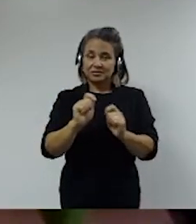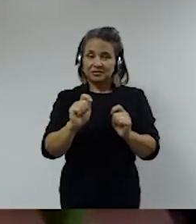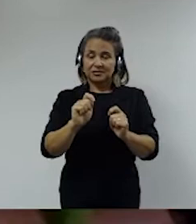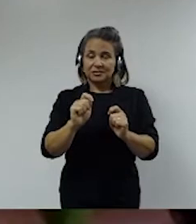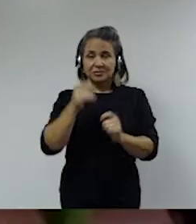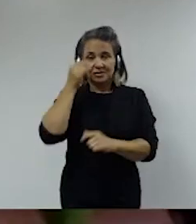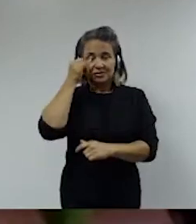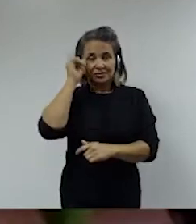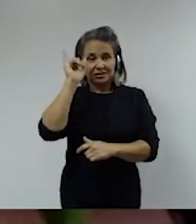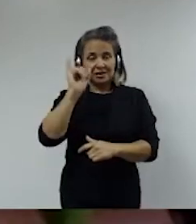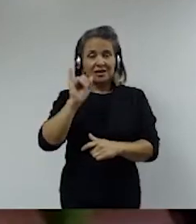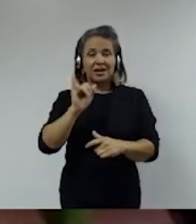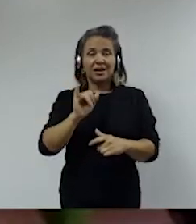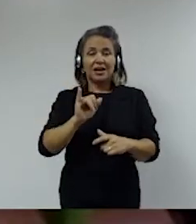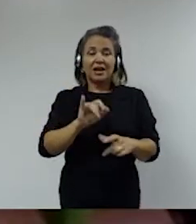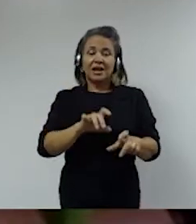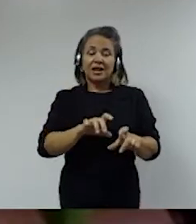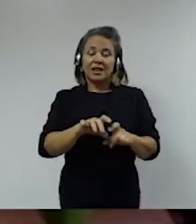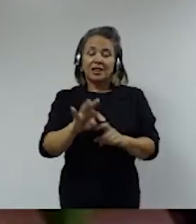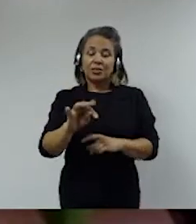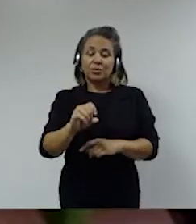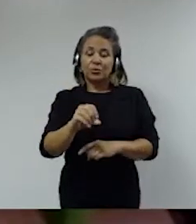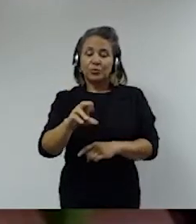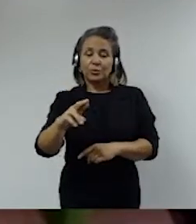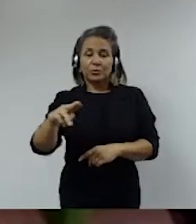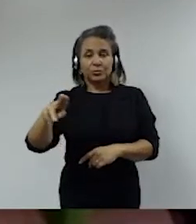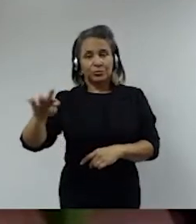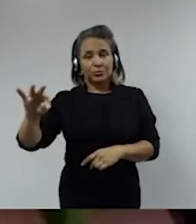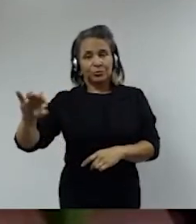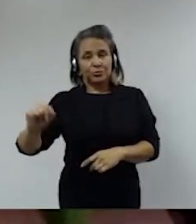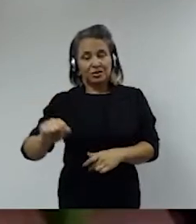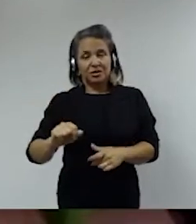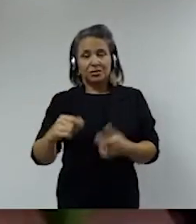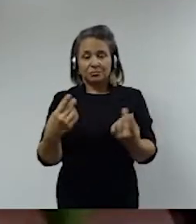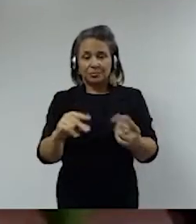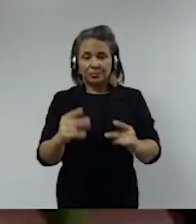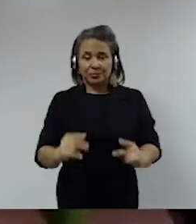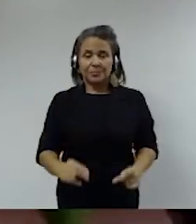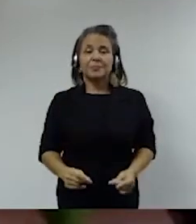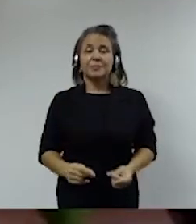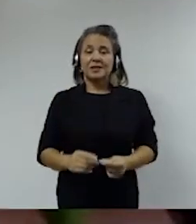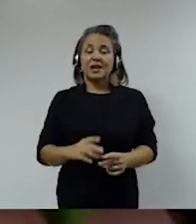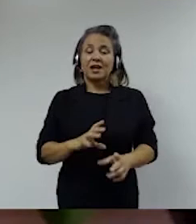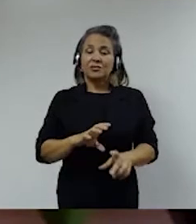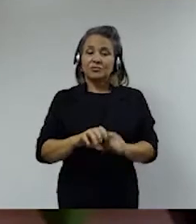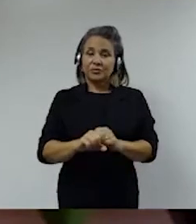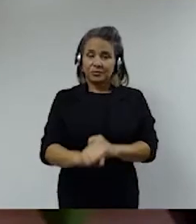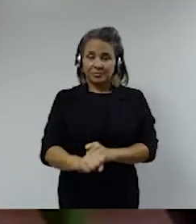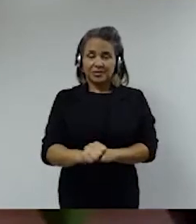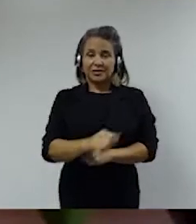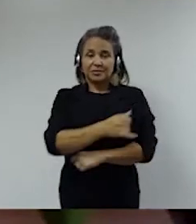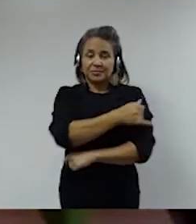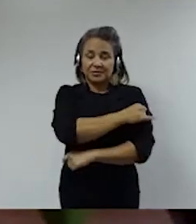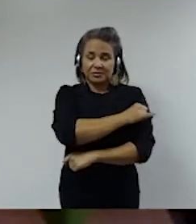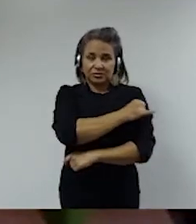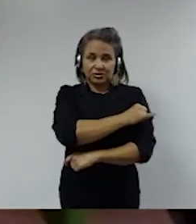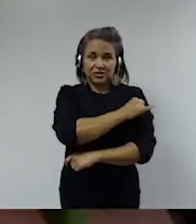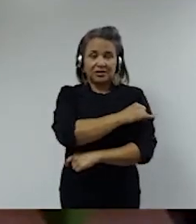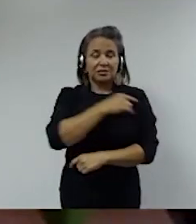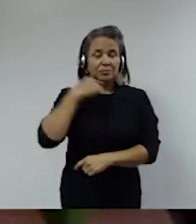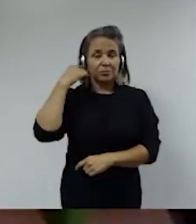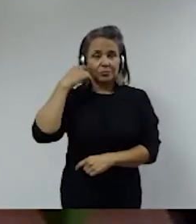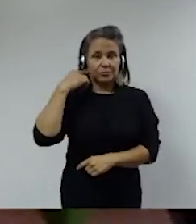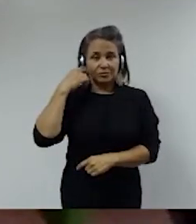da Tortura, APT no Brasil, advogada, formada pela Universidade Federal do Rio de Janeiro e